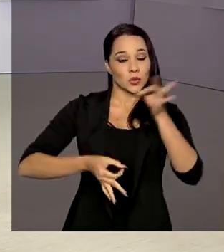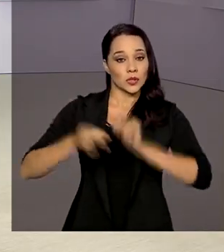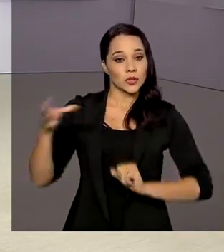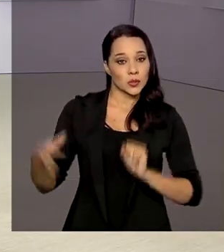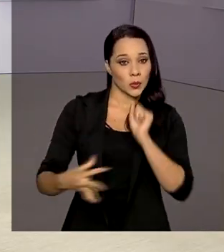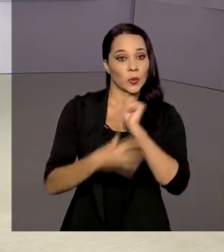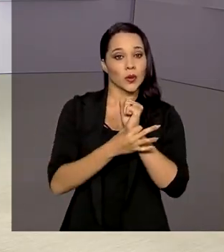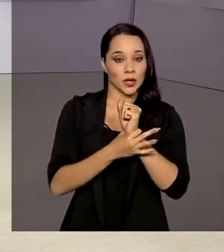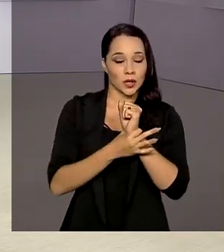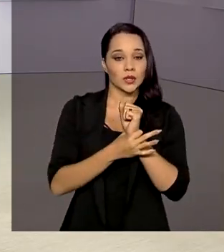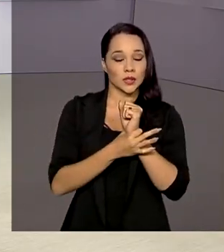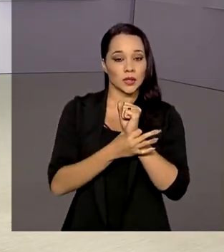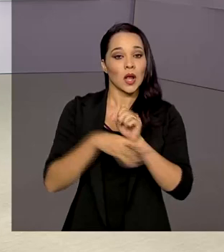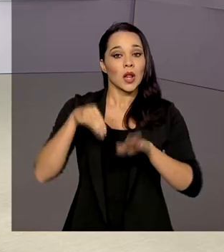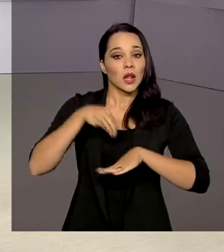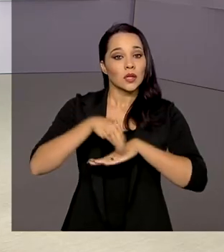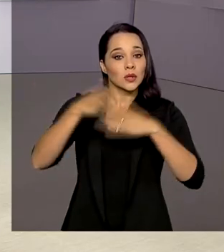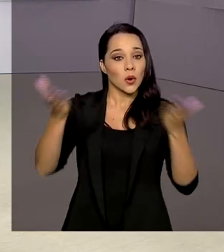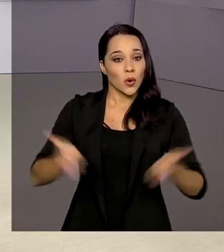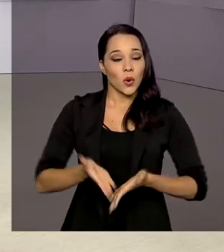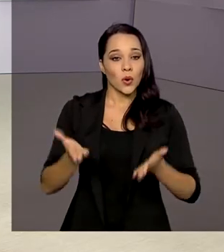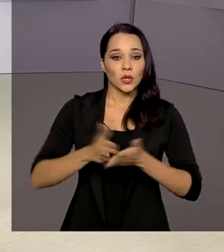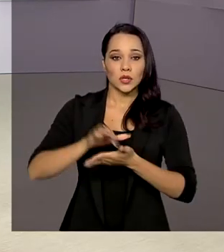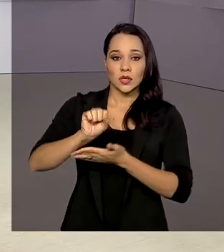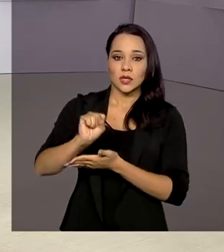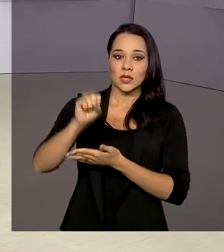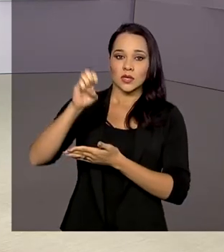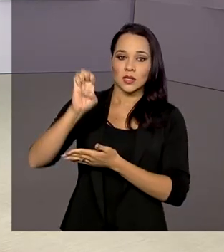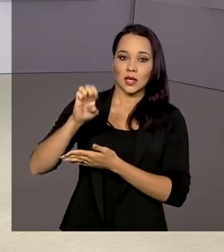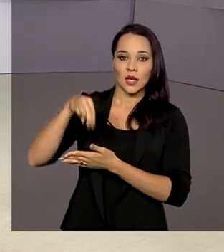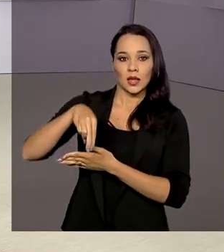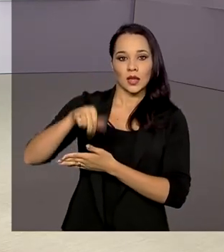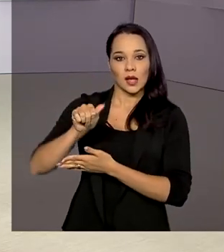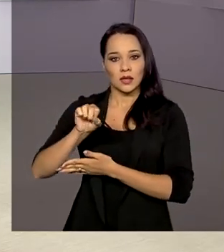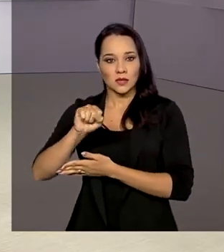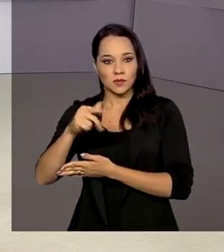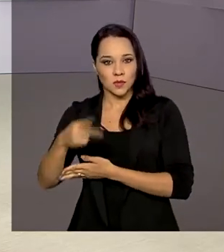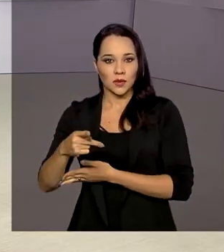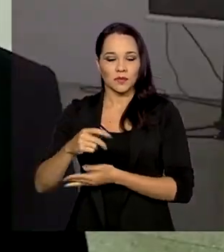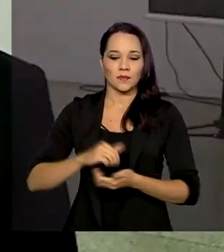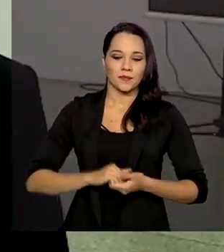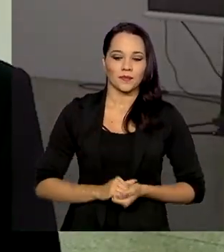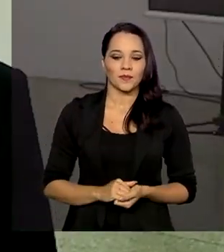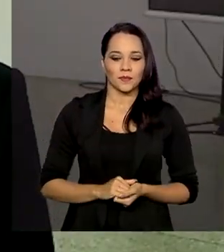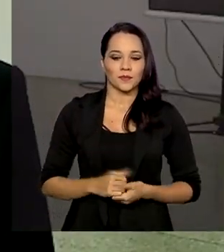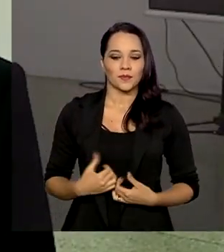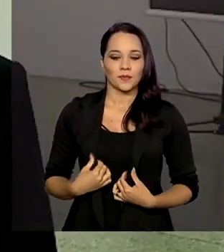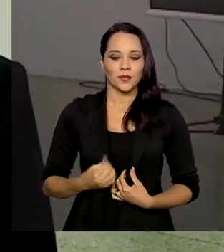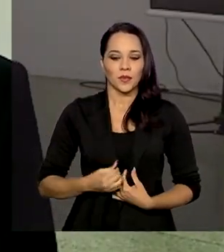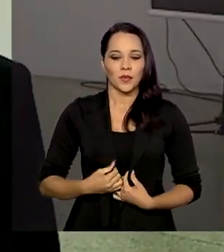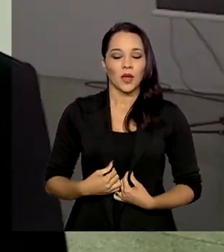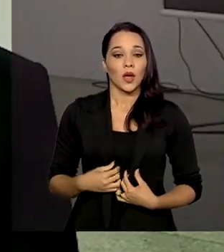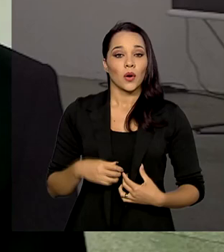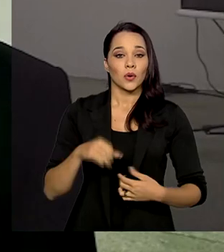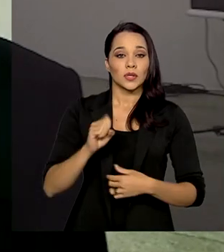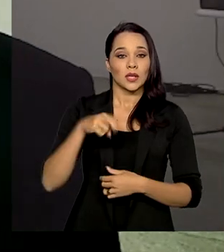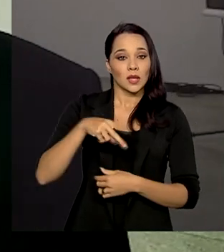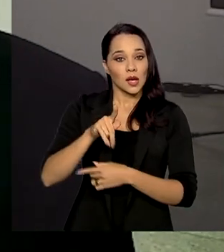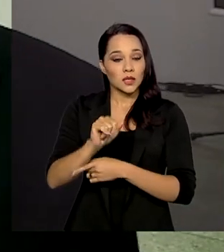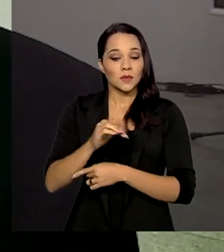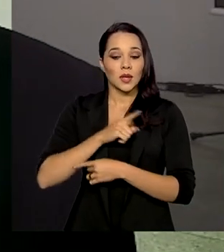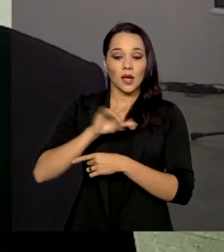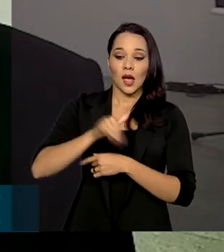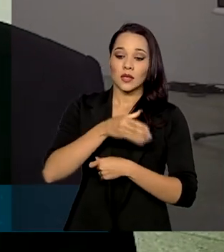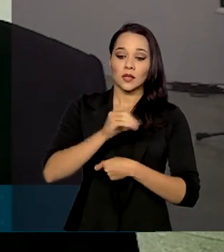Justiça e Segurança Pública lançou hoje o Senasp Itinerante. O Senasp Itinerante é uma ação de gestão